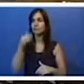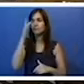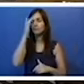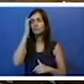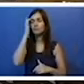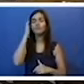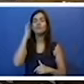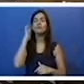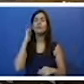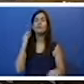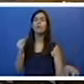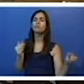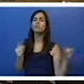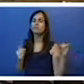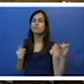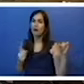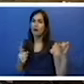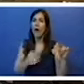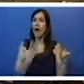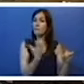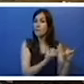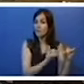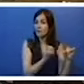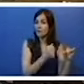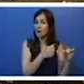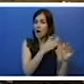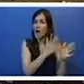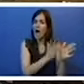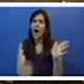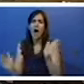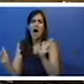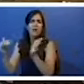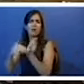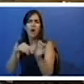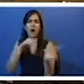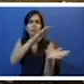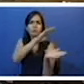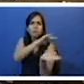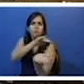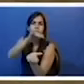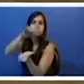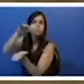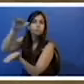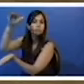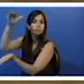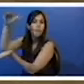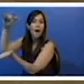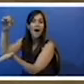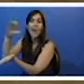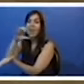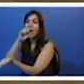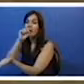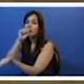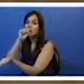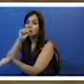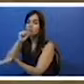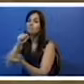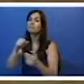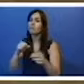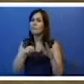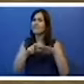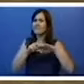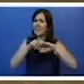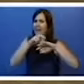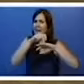branca para nós então começando da Branca até a laranja tá vendo tão uma escadinha olha vai